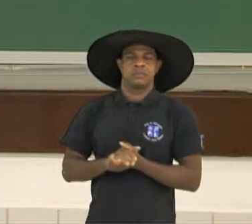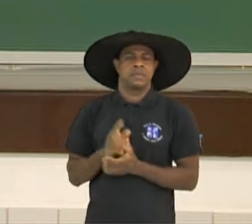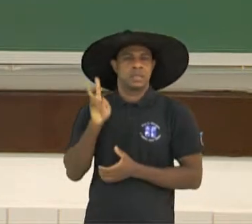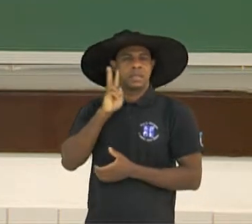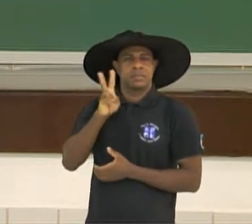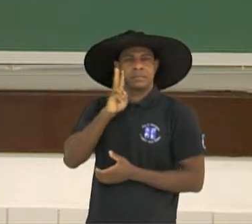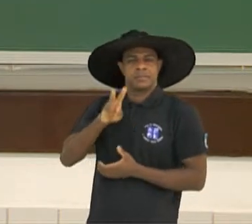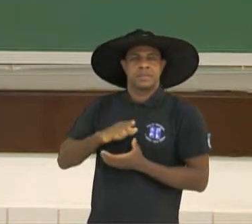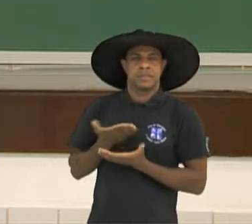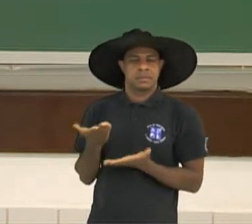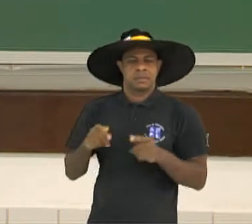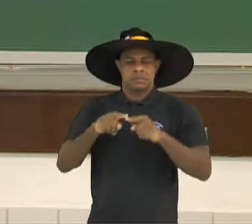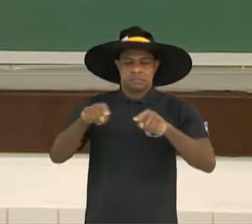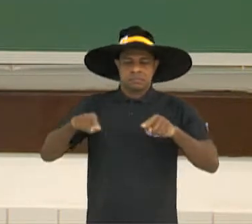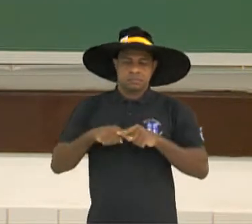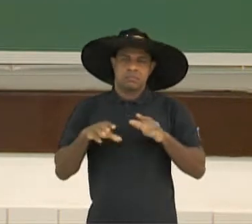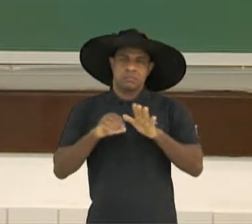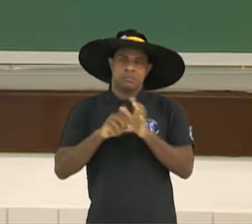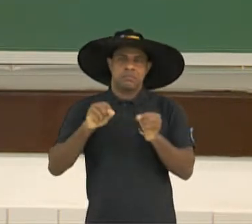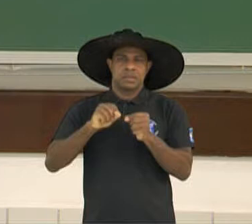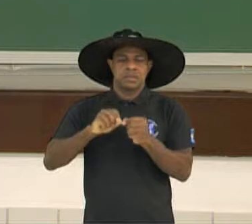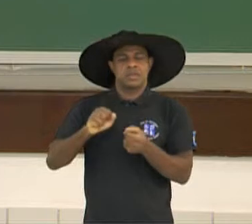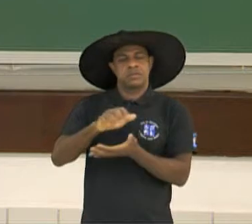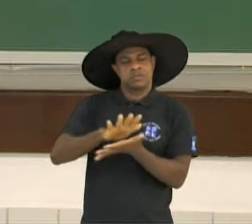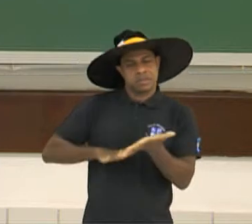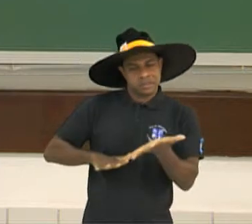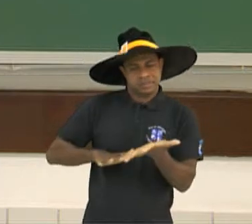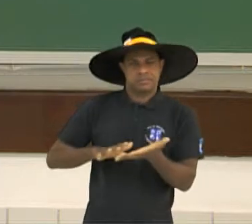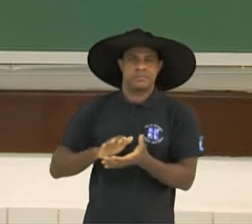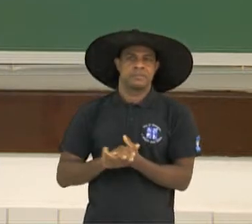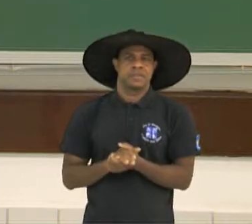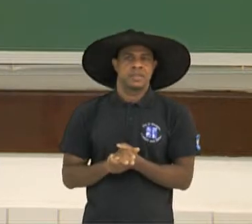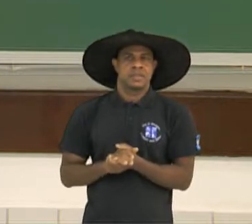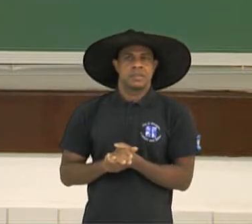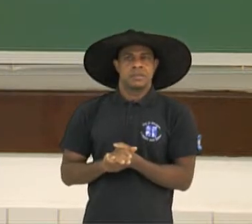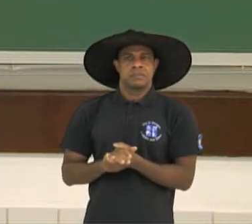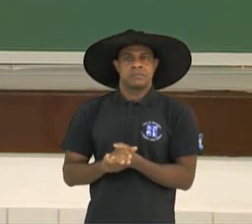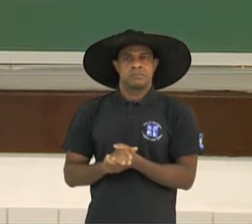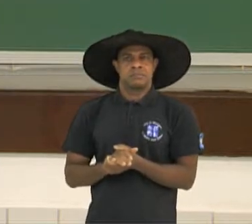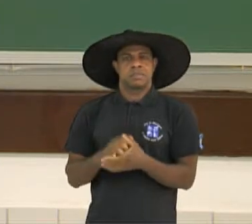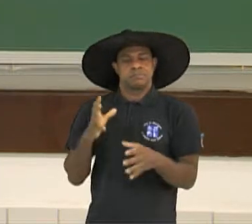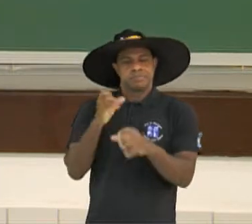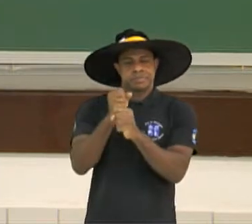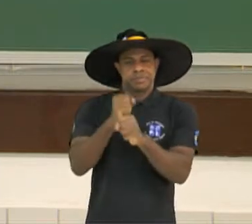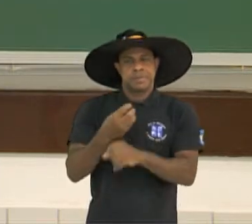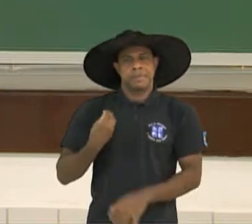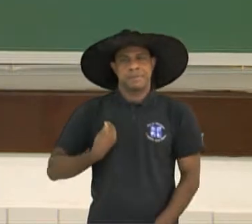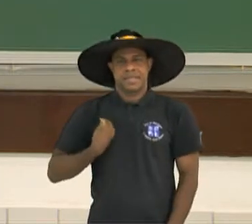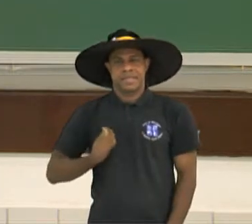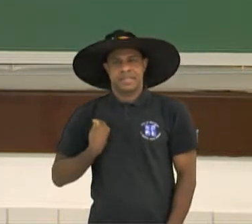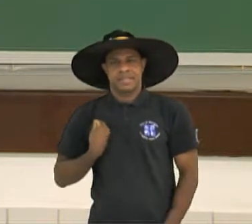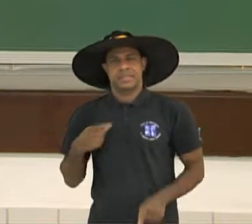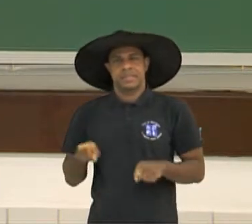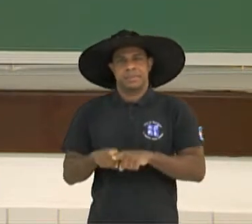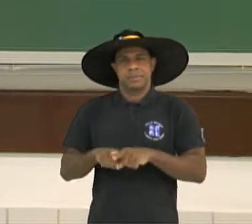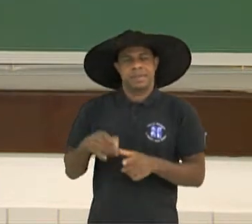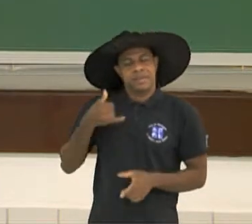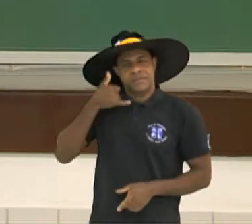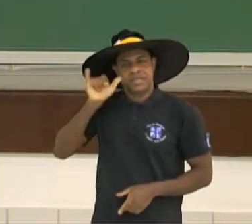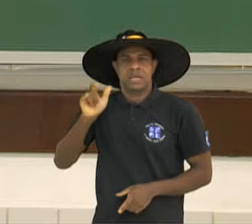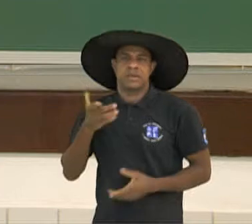básico. Lembrem de fazer as atividades no Classroom para computar a presença de vocês, para evitar que vocês tenham algum prejuízo quanto às